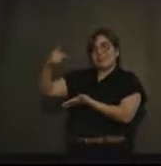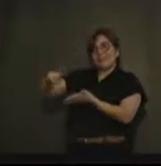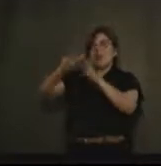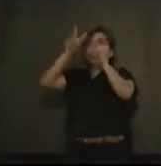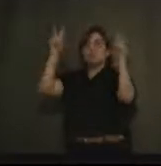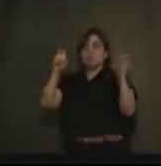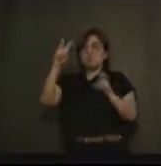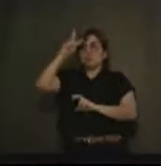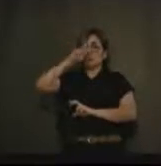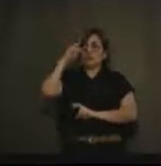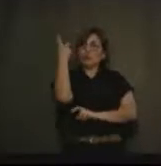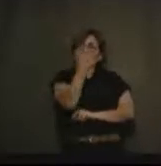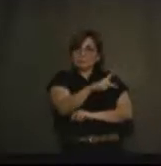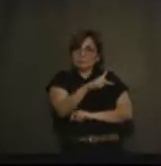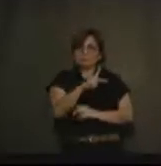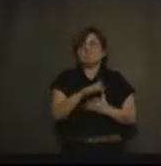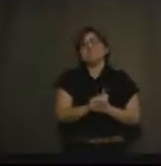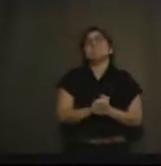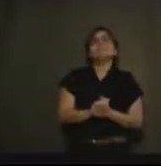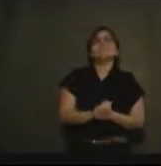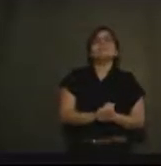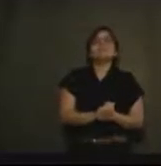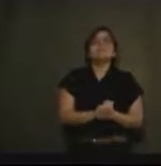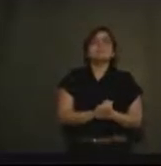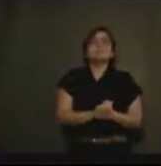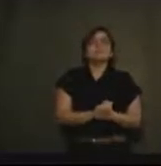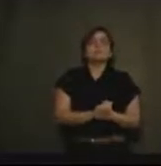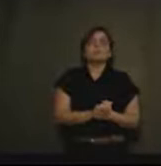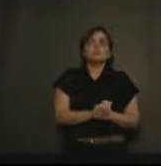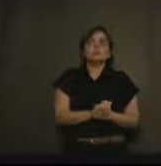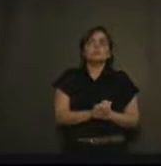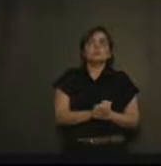a tese e escreveu esse livro.